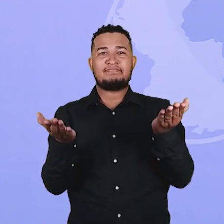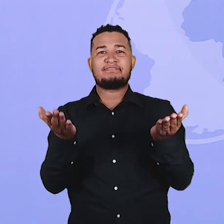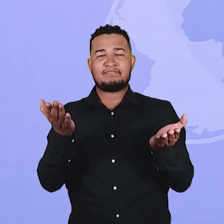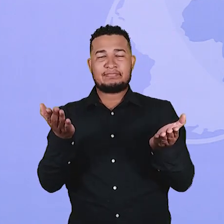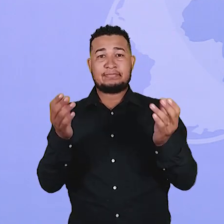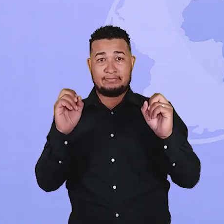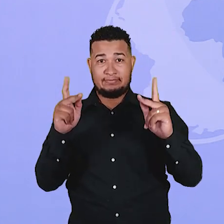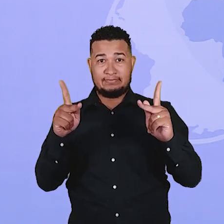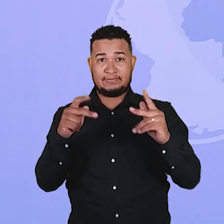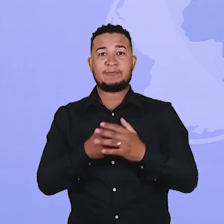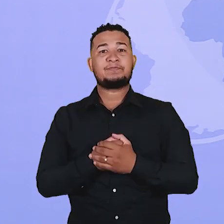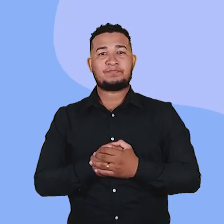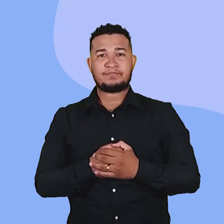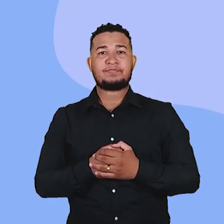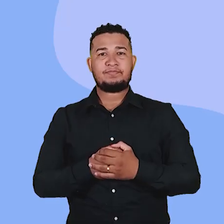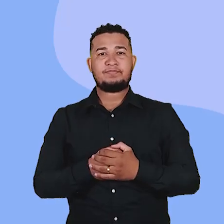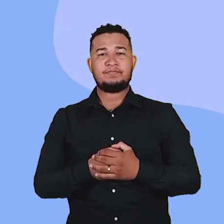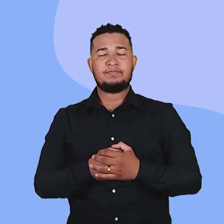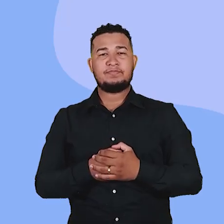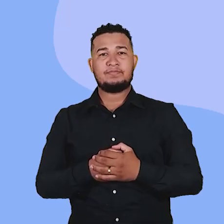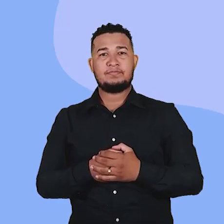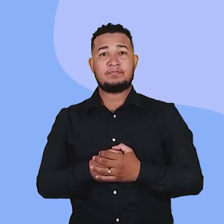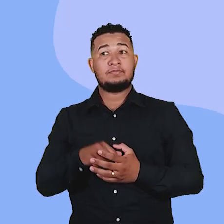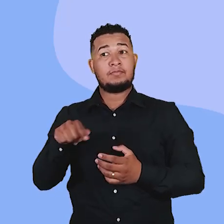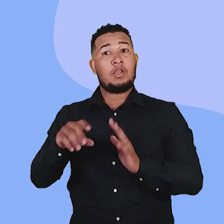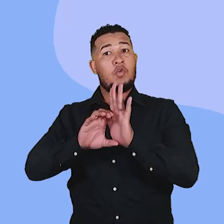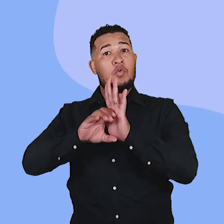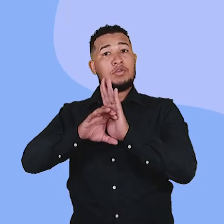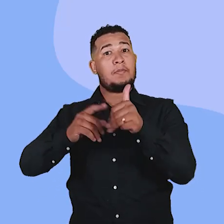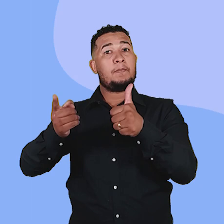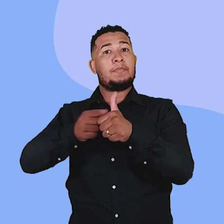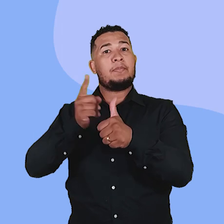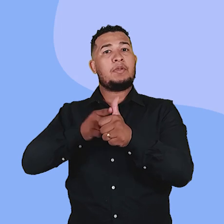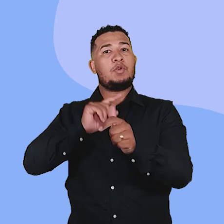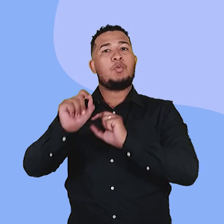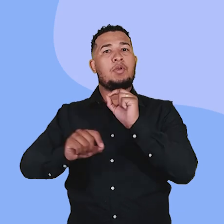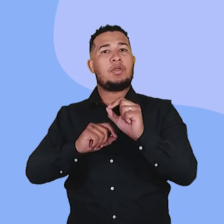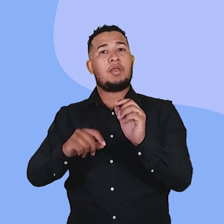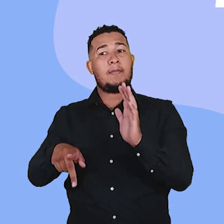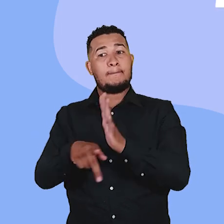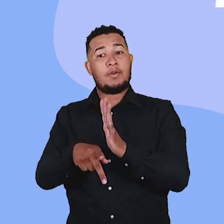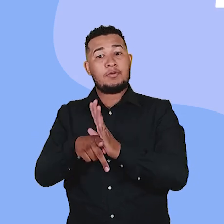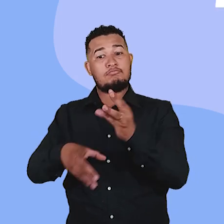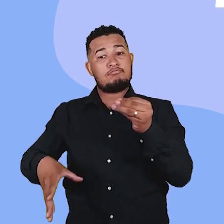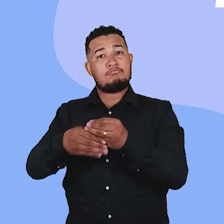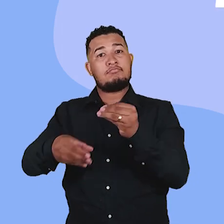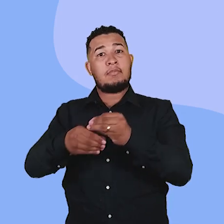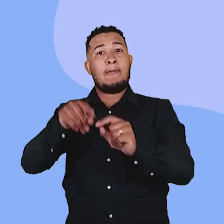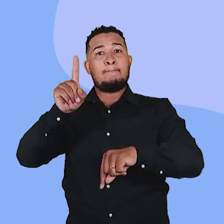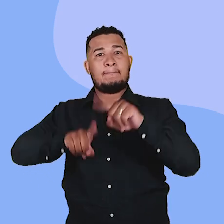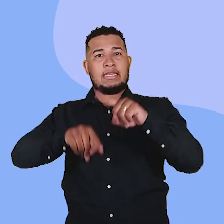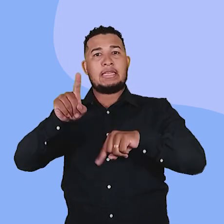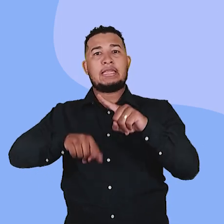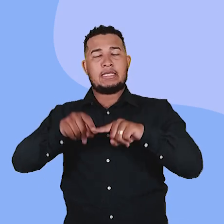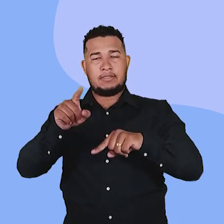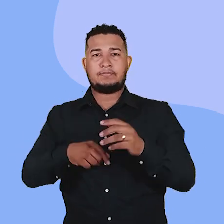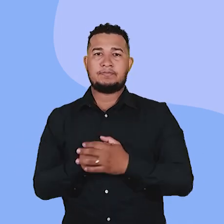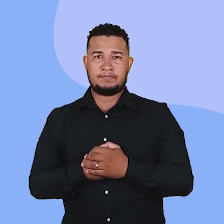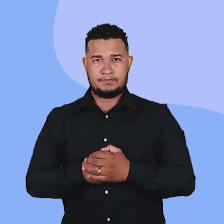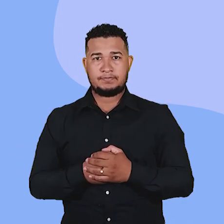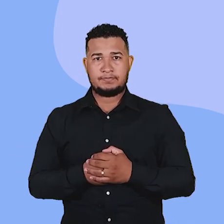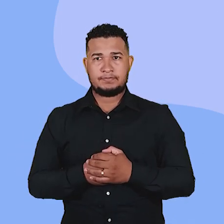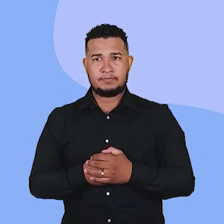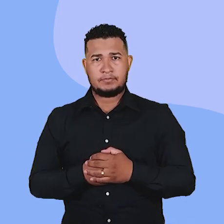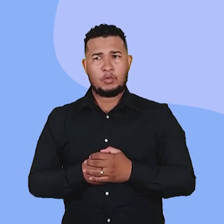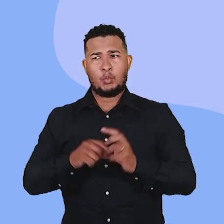térmico. Beleza? E aí entra um outro conceito, o conceito de agregação da matéria. Estados de agregação